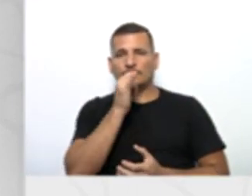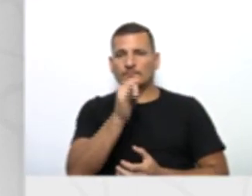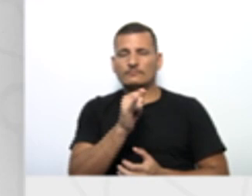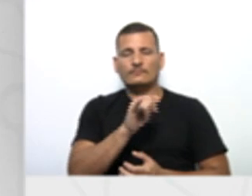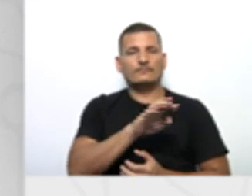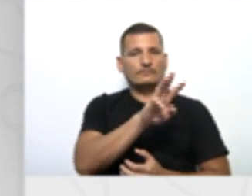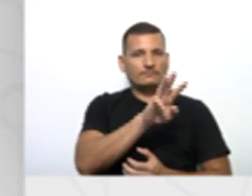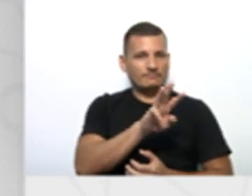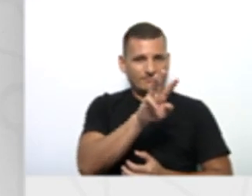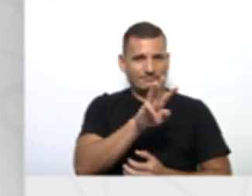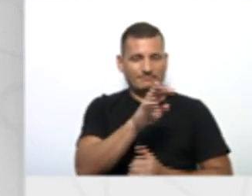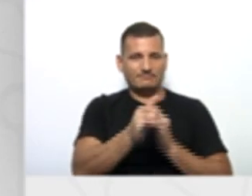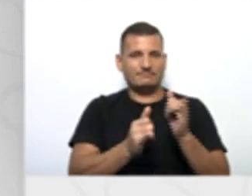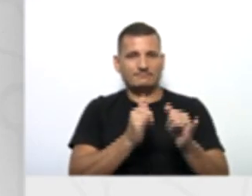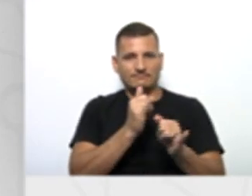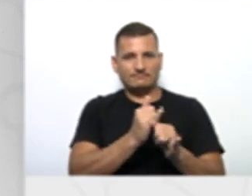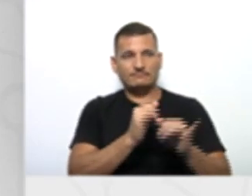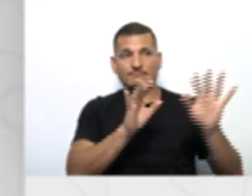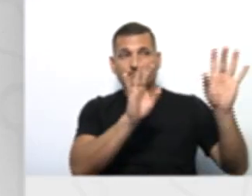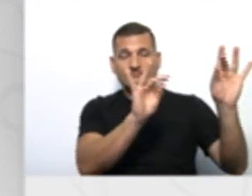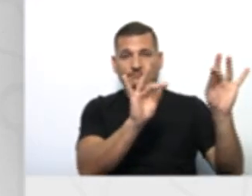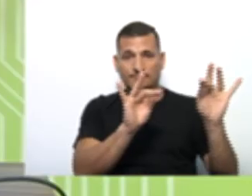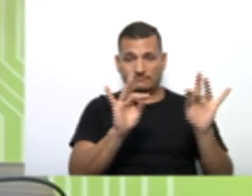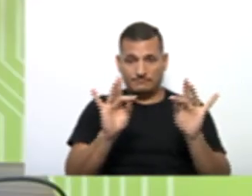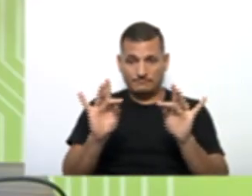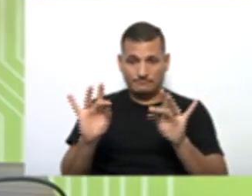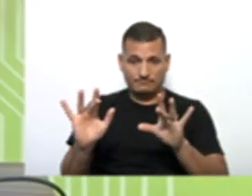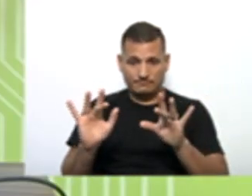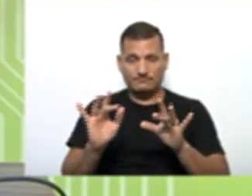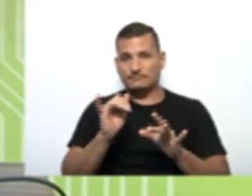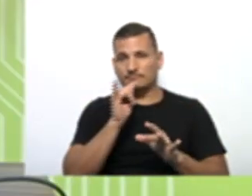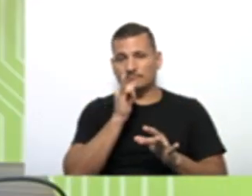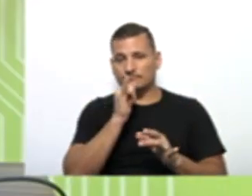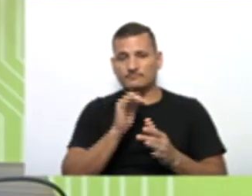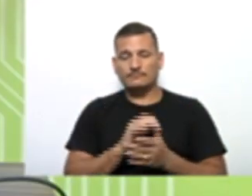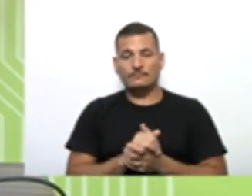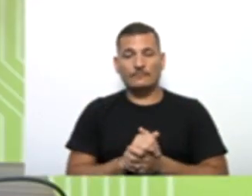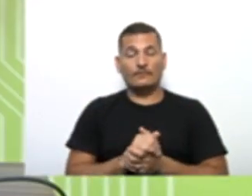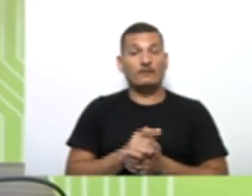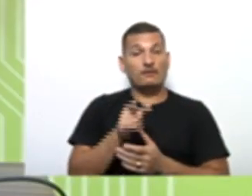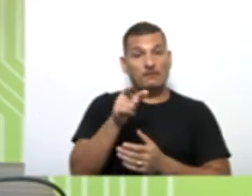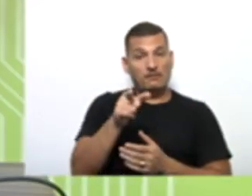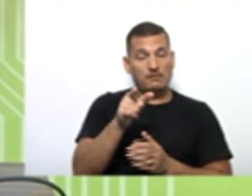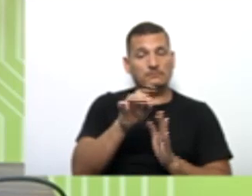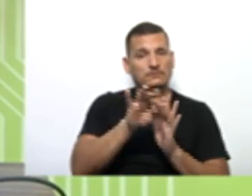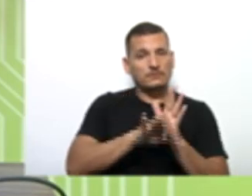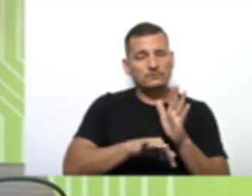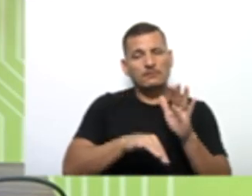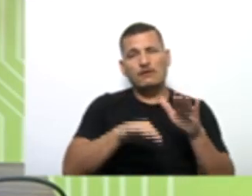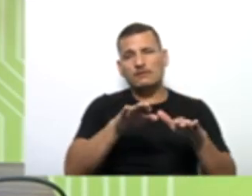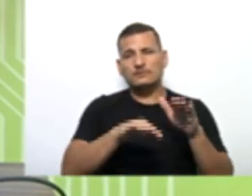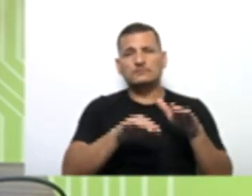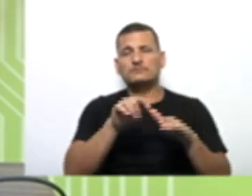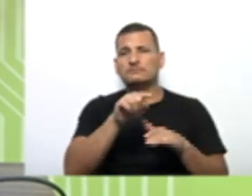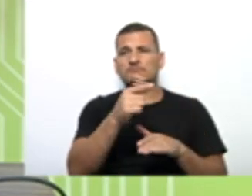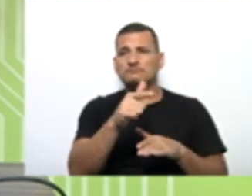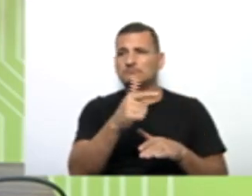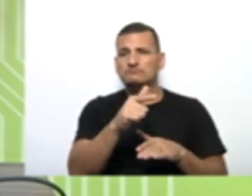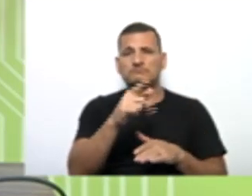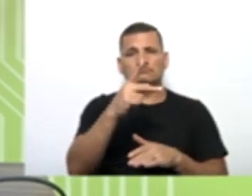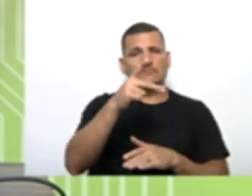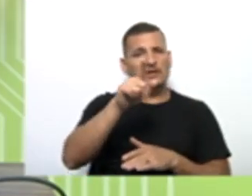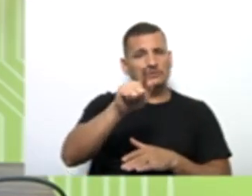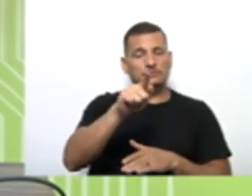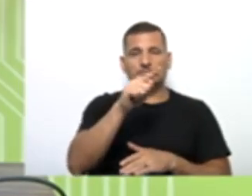internet, por exemplo, pode ocasionar que esse texto não tenha página. Geralmente, uma página da internet não